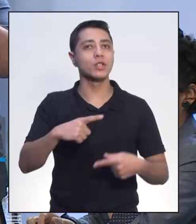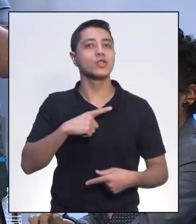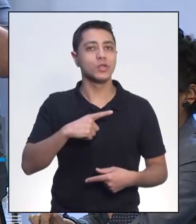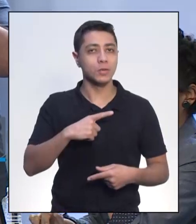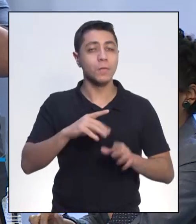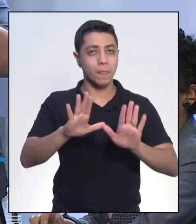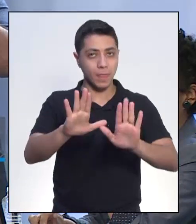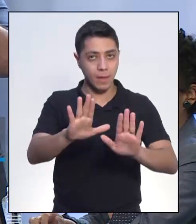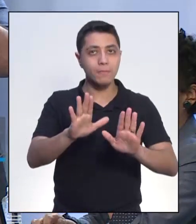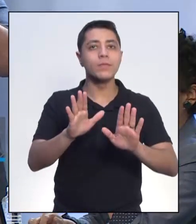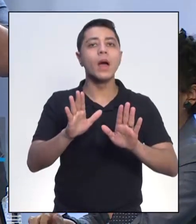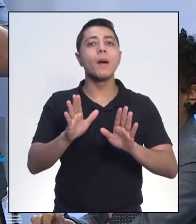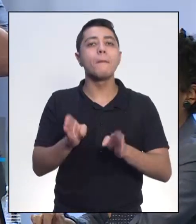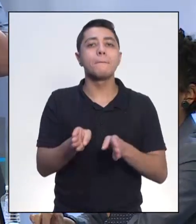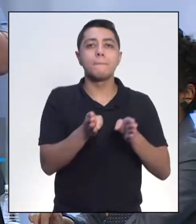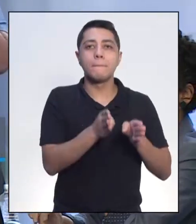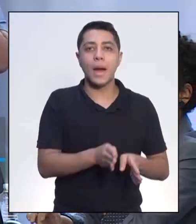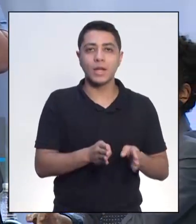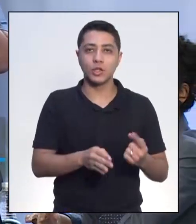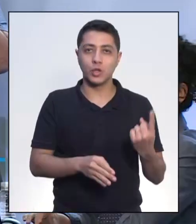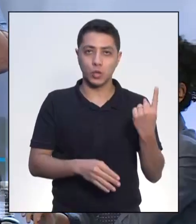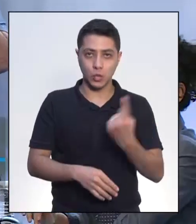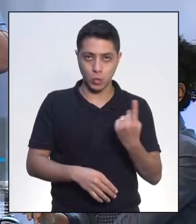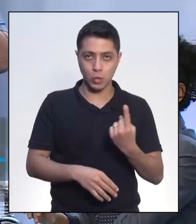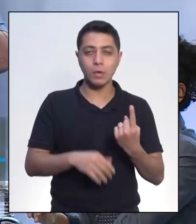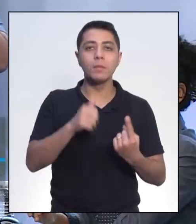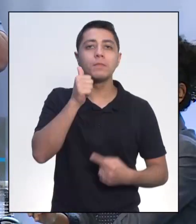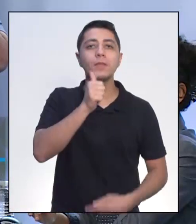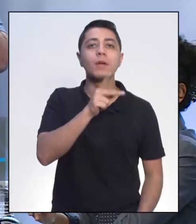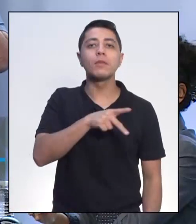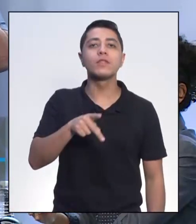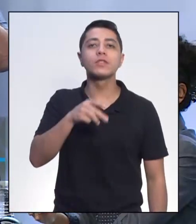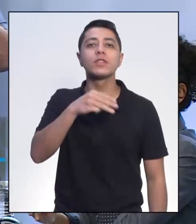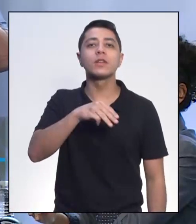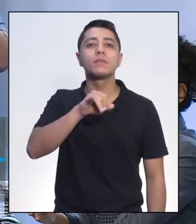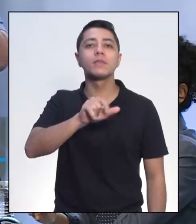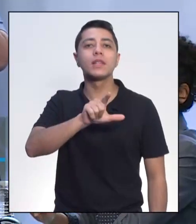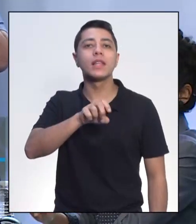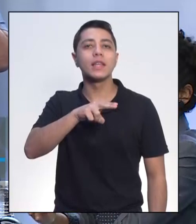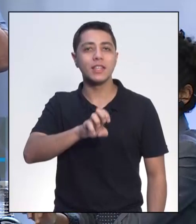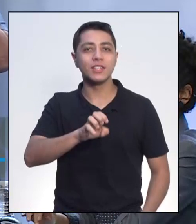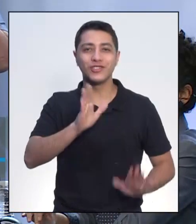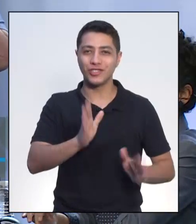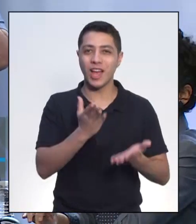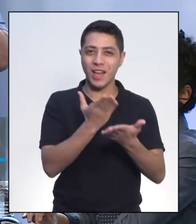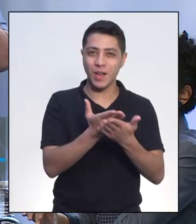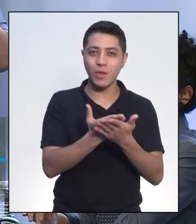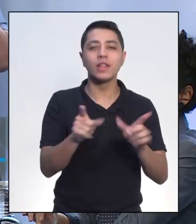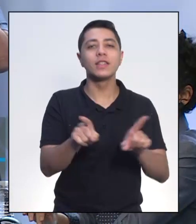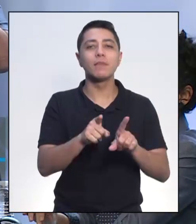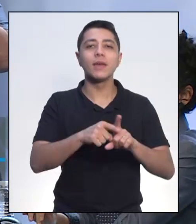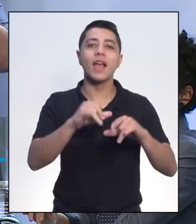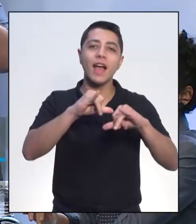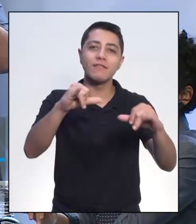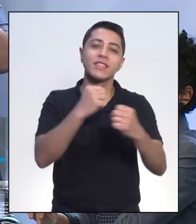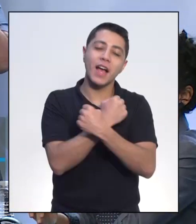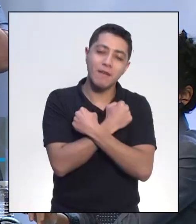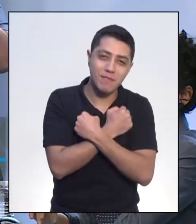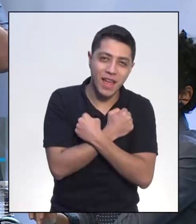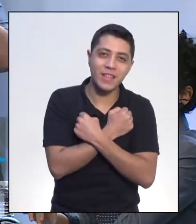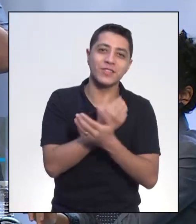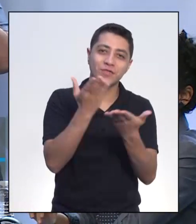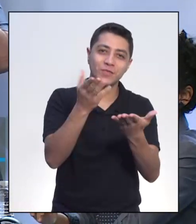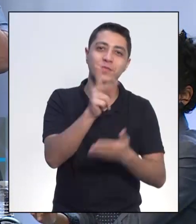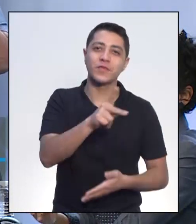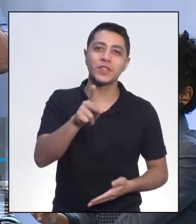1, que foi a professora Milene que apresentou para vocês, né? Até um forte abraço aí para a professora Milene, para o professor Sérgio, fazem parte da